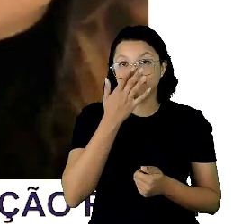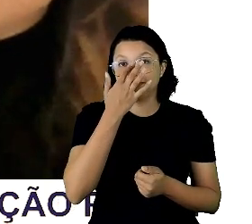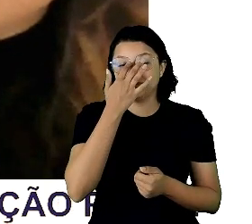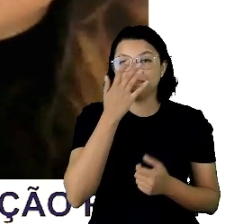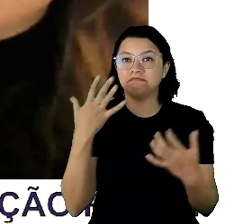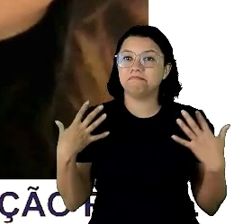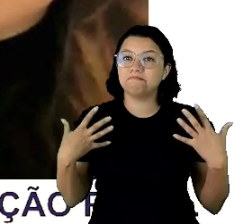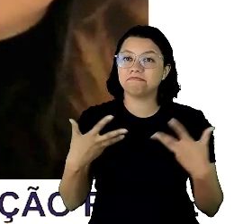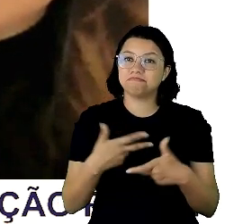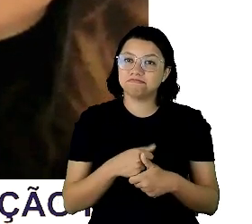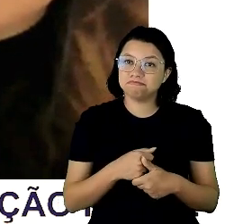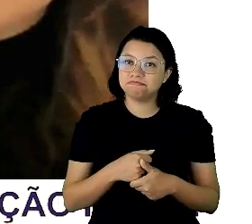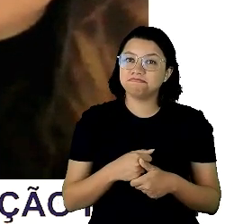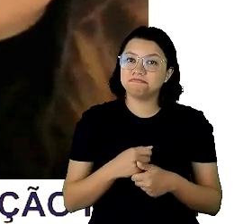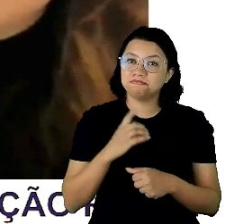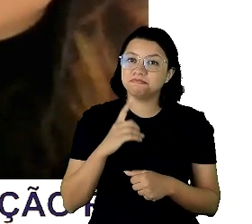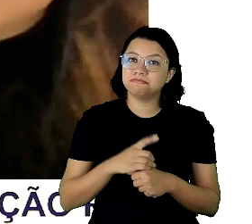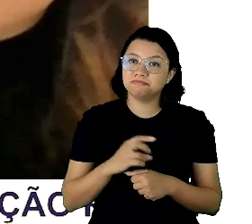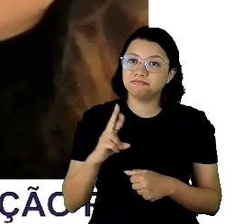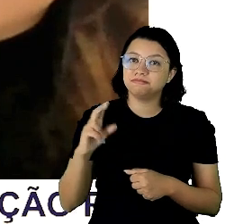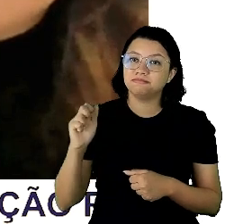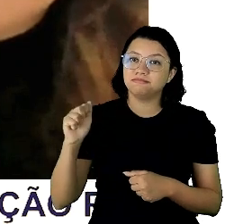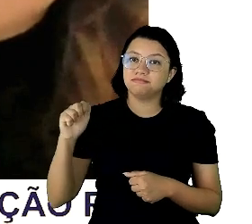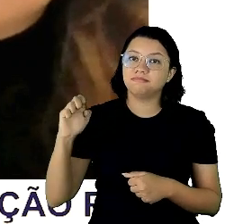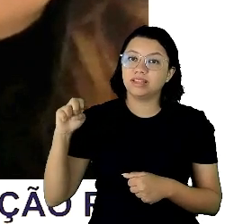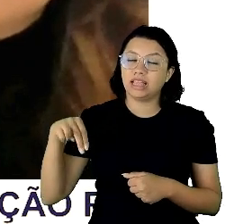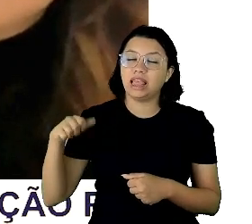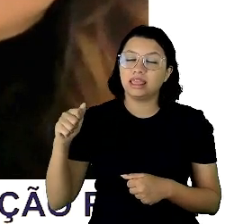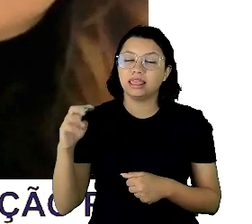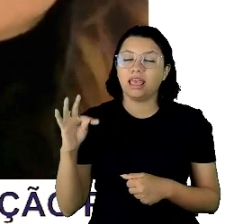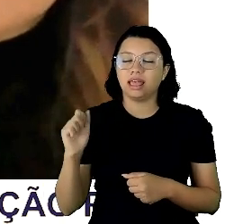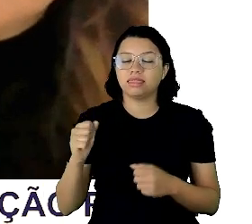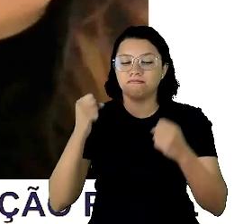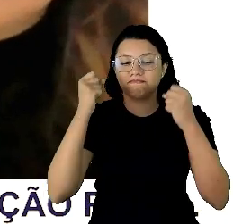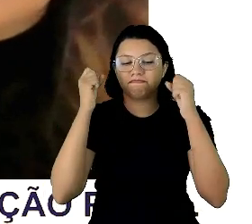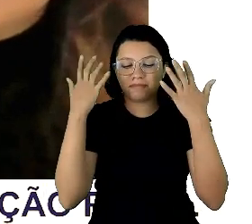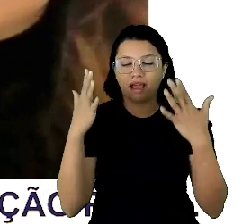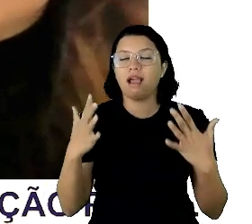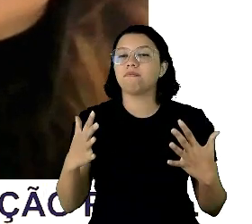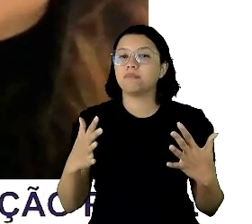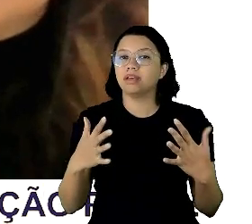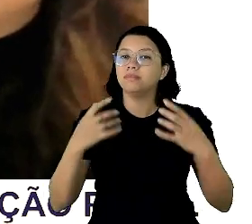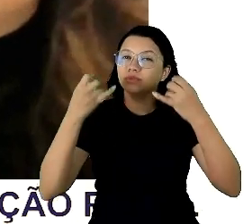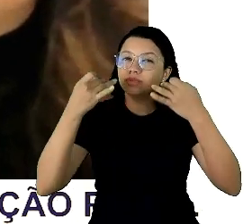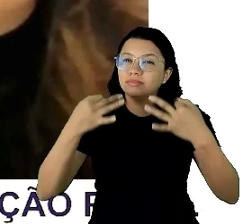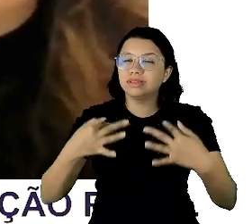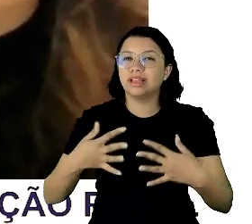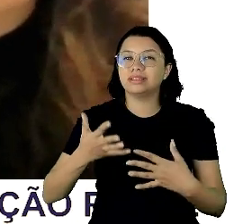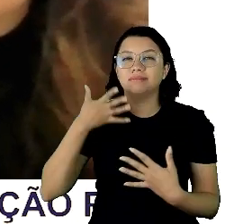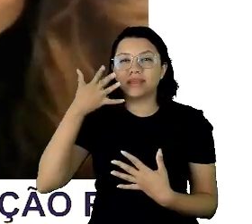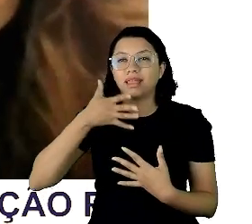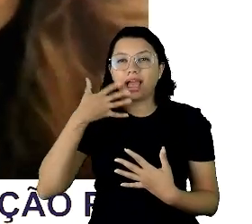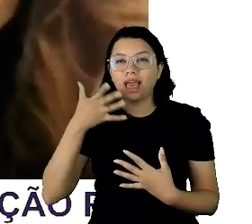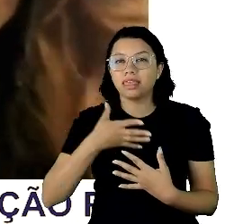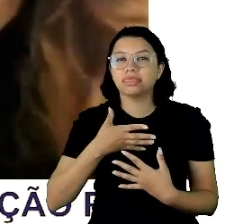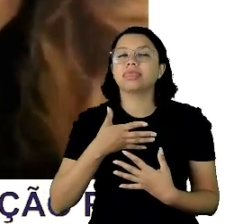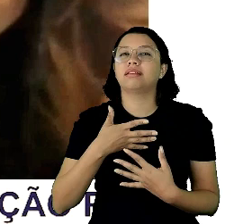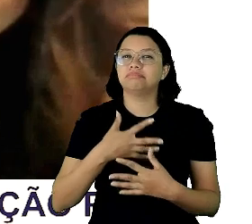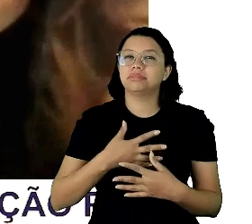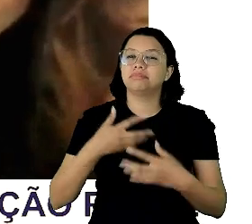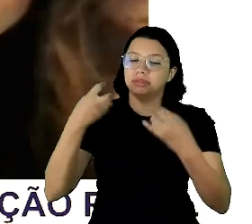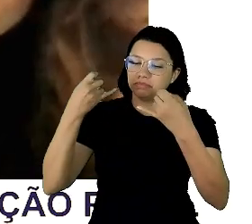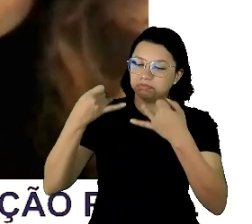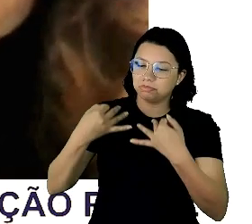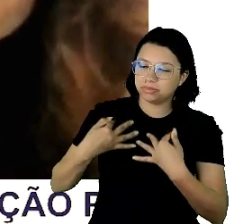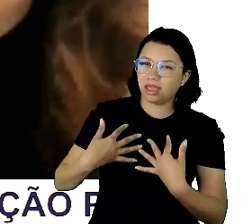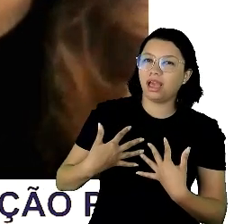Maravilha, doutora Renata, parabéns pela exposição tão lúcida, tão forte, tão esclarecedora.